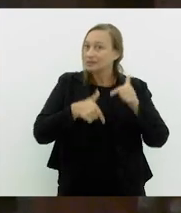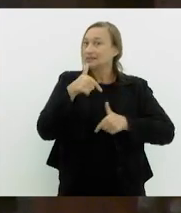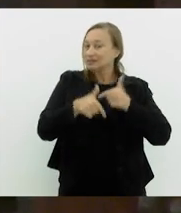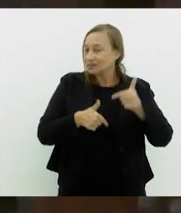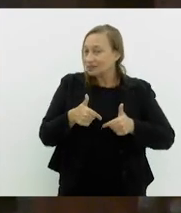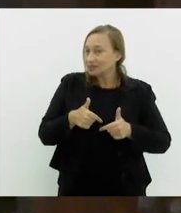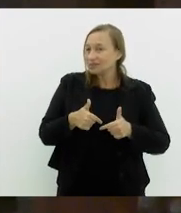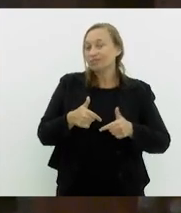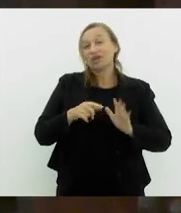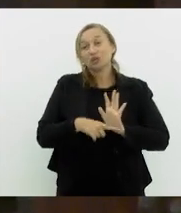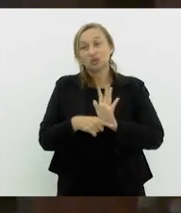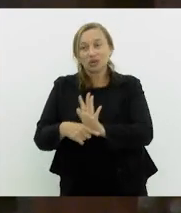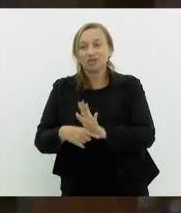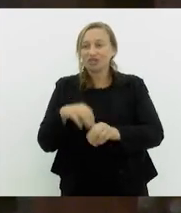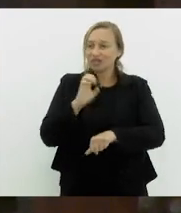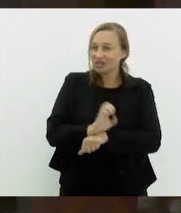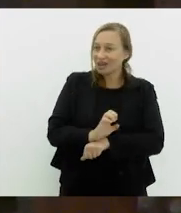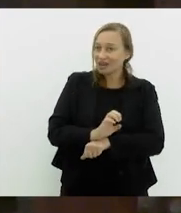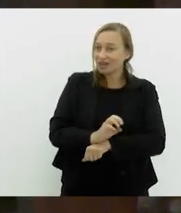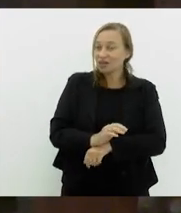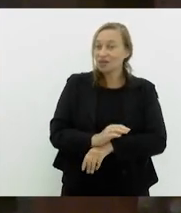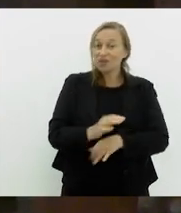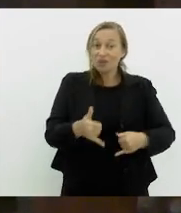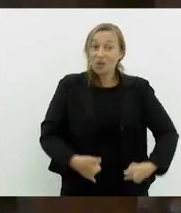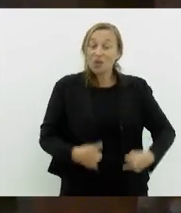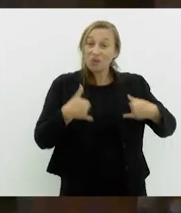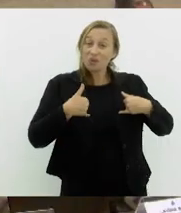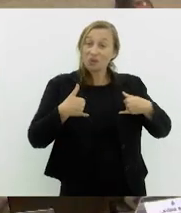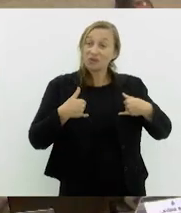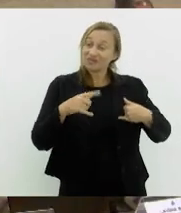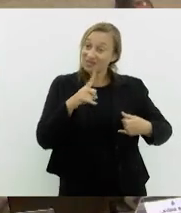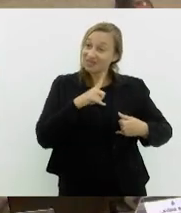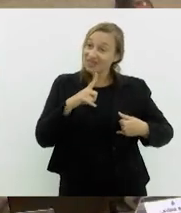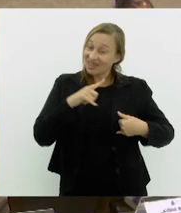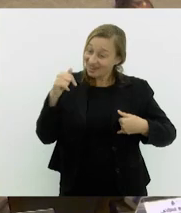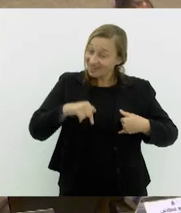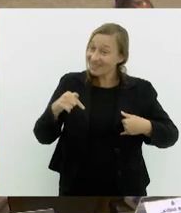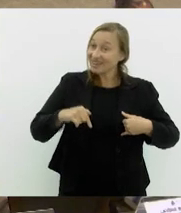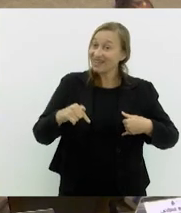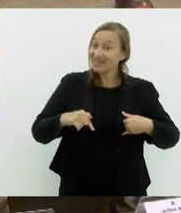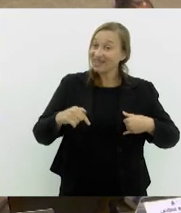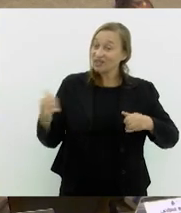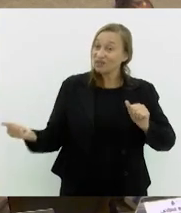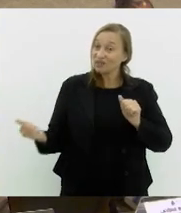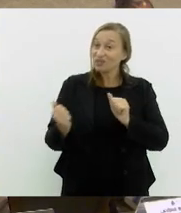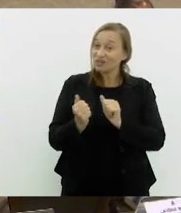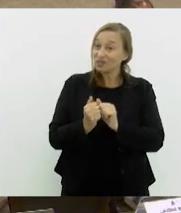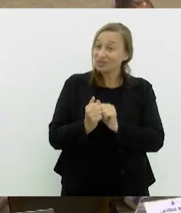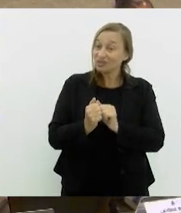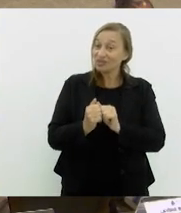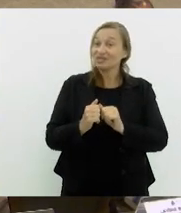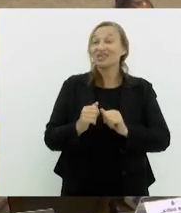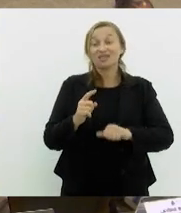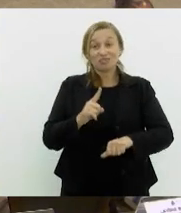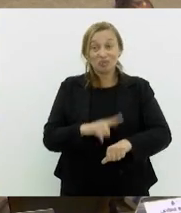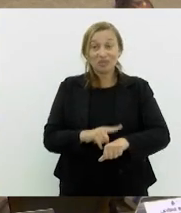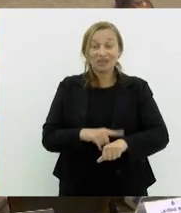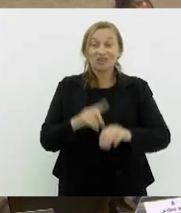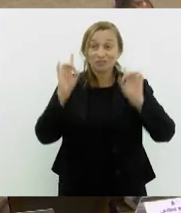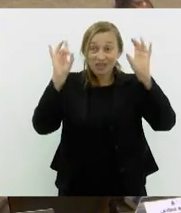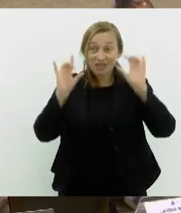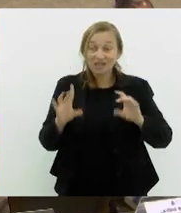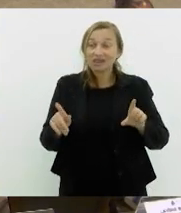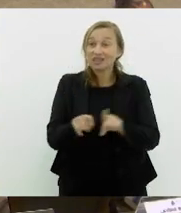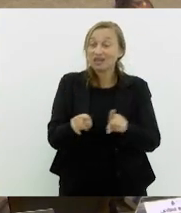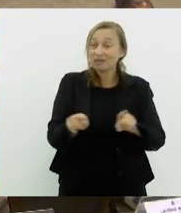Estado. Então é uma honra, conselheiro, ter o senhor, Vossa Excelência, aqui prestigiando esse evento. Saudar o